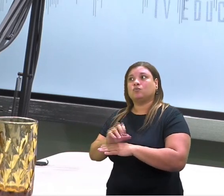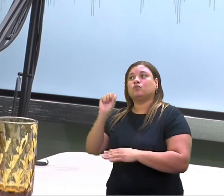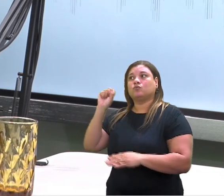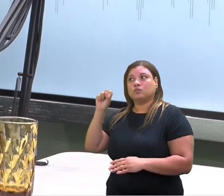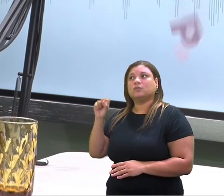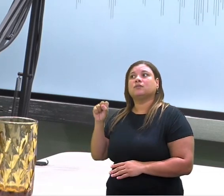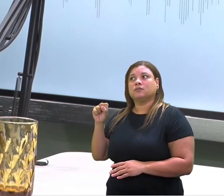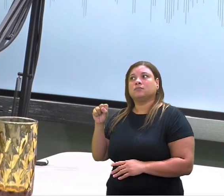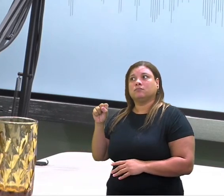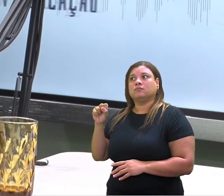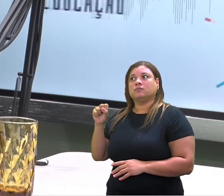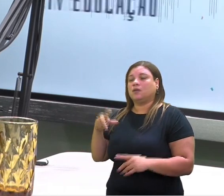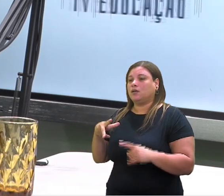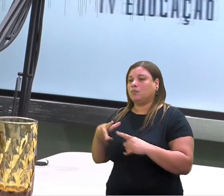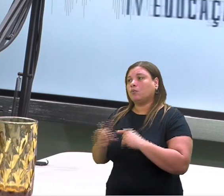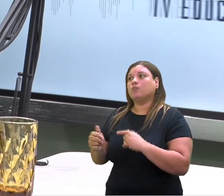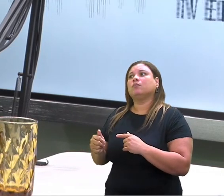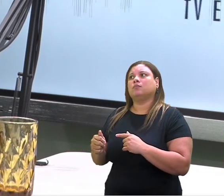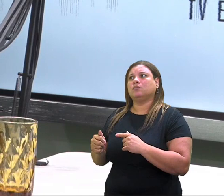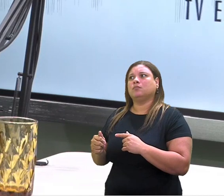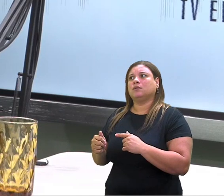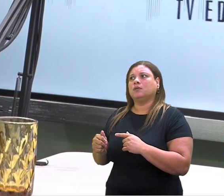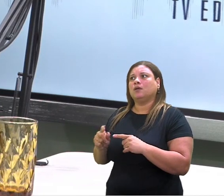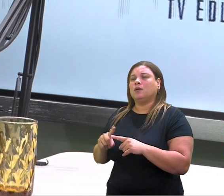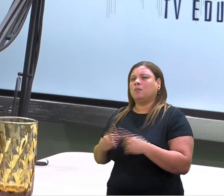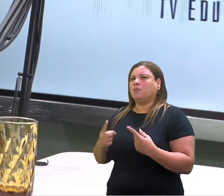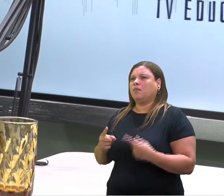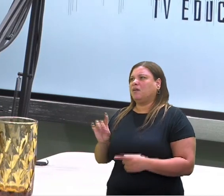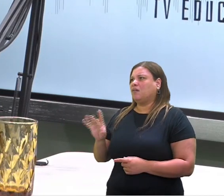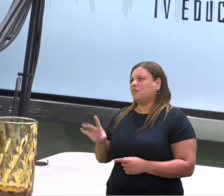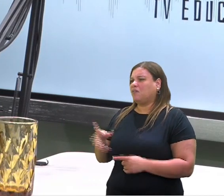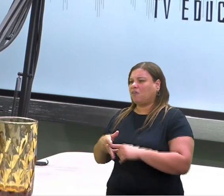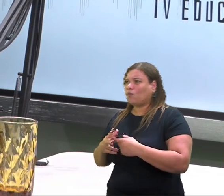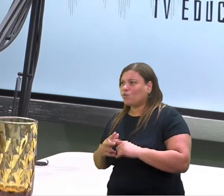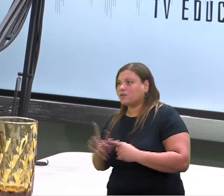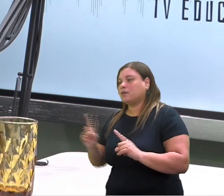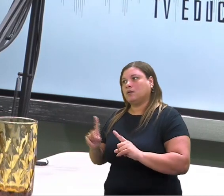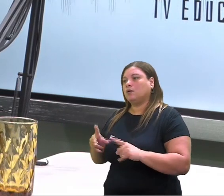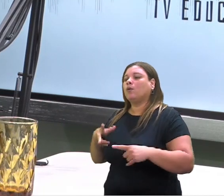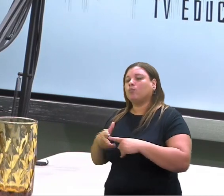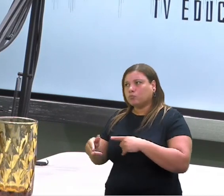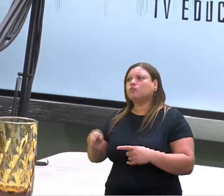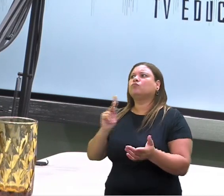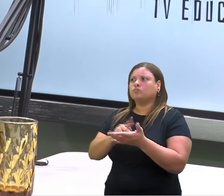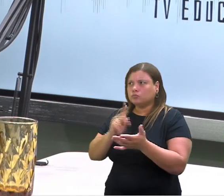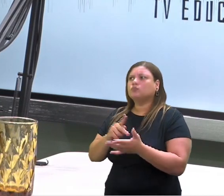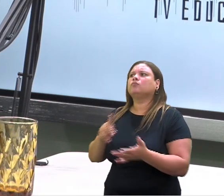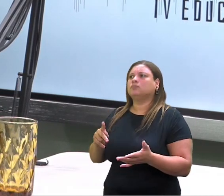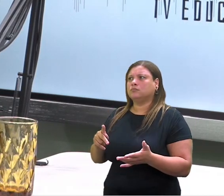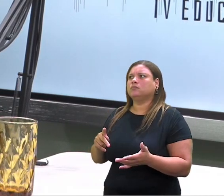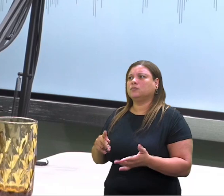que a lei não é para punir, é para corrigir, é para evitar. Mas quando tem uma sanção, acaba punindo. Para evitar, o ideal